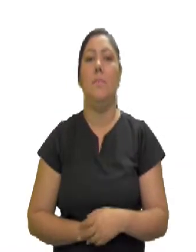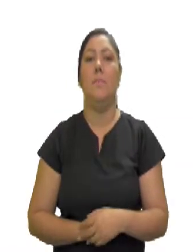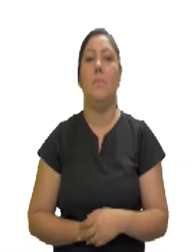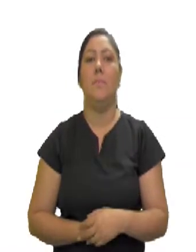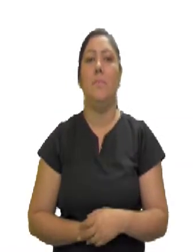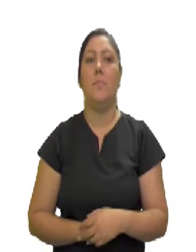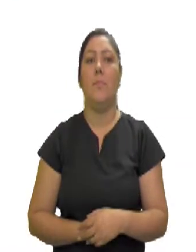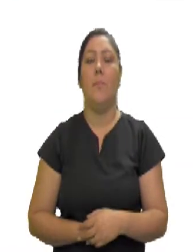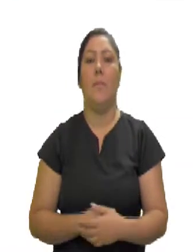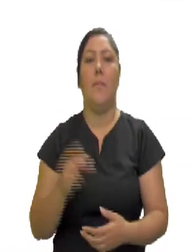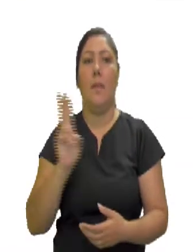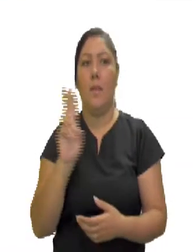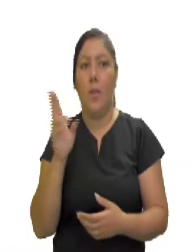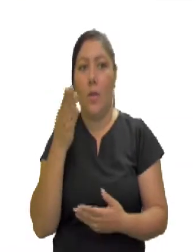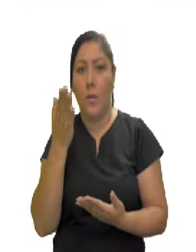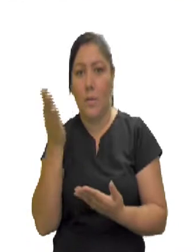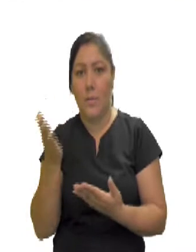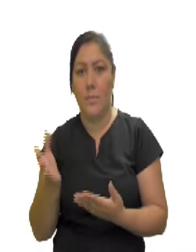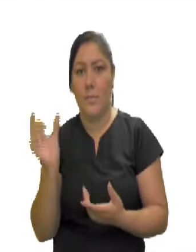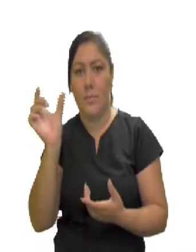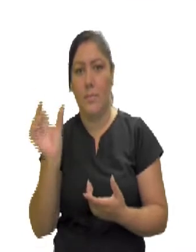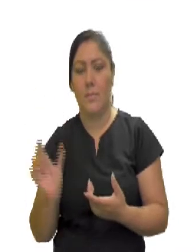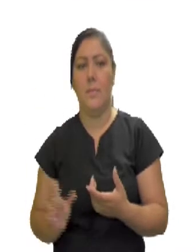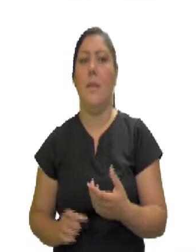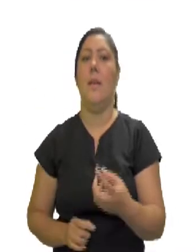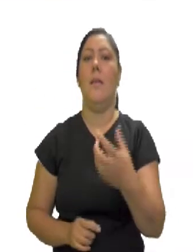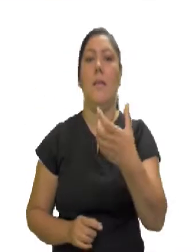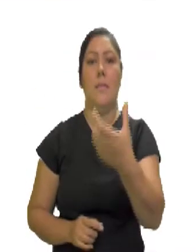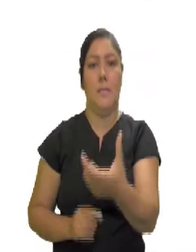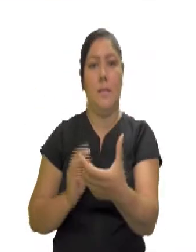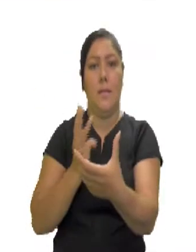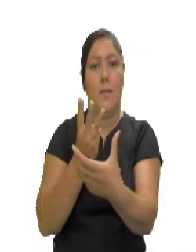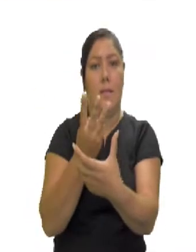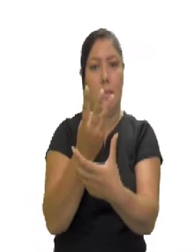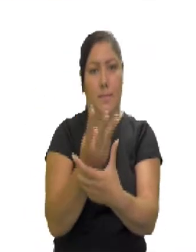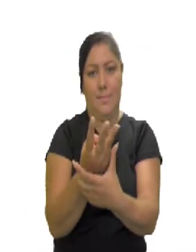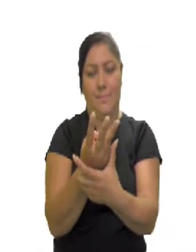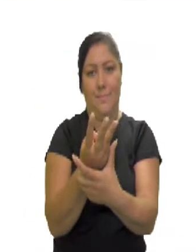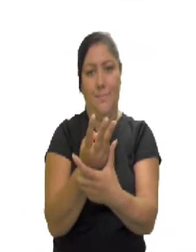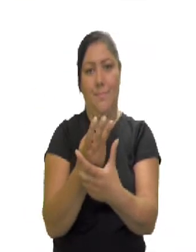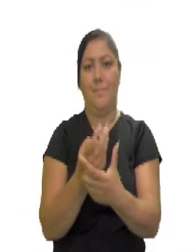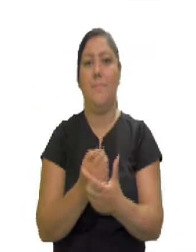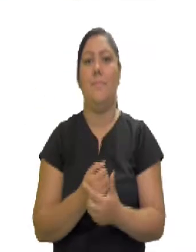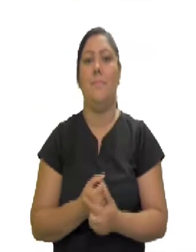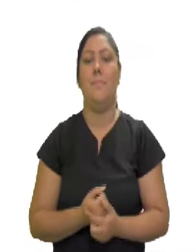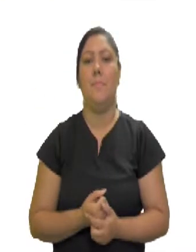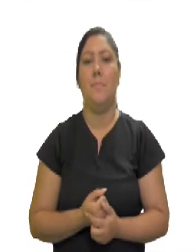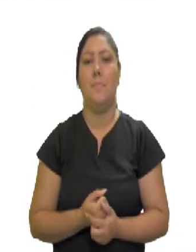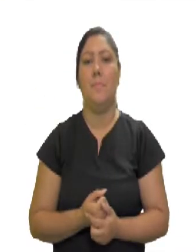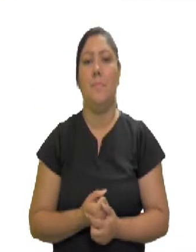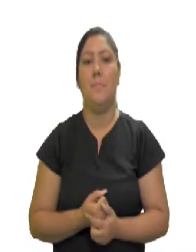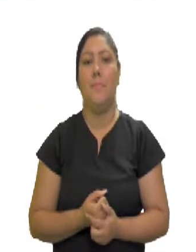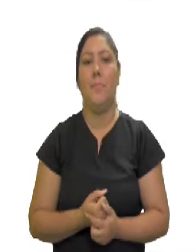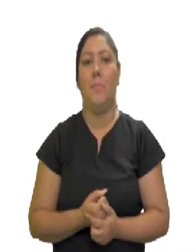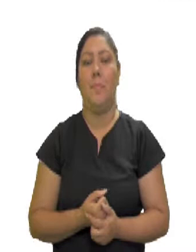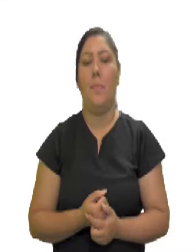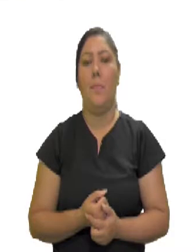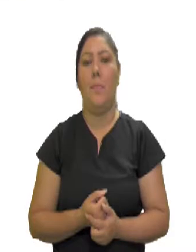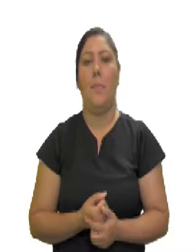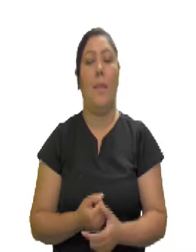sílaba. Trissílabas são aquelas formadas por 3 sílabas. E as